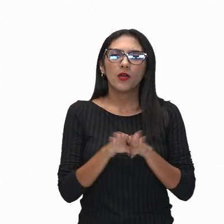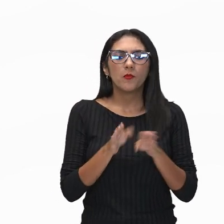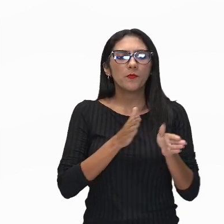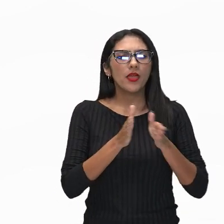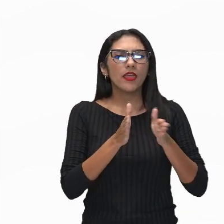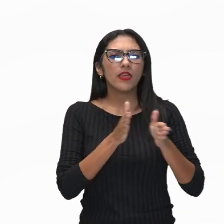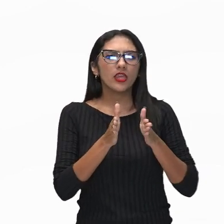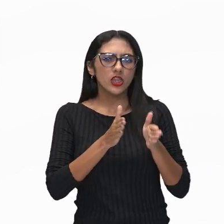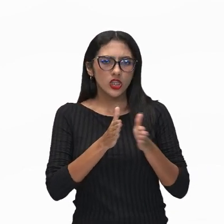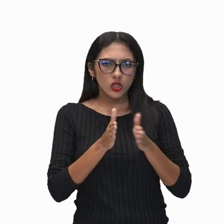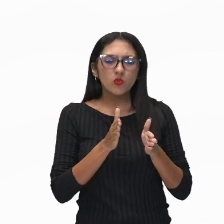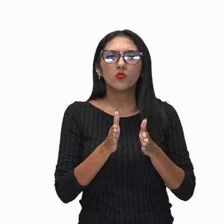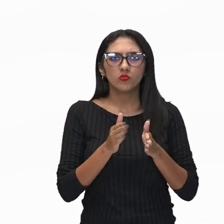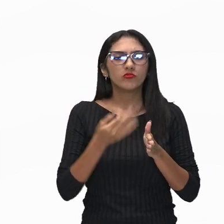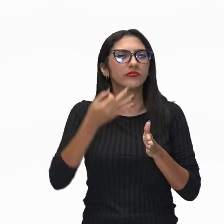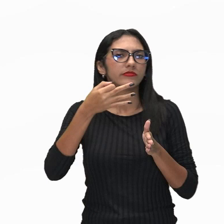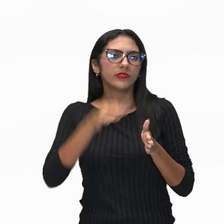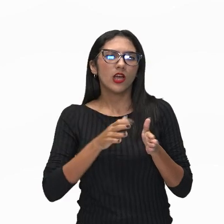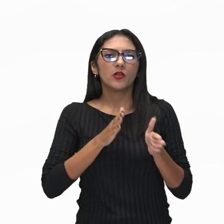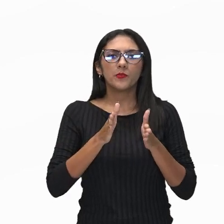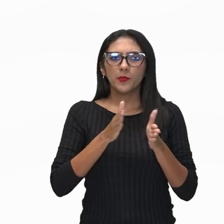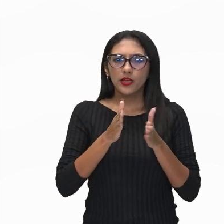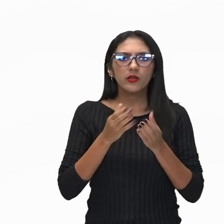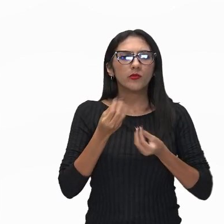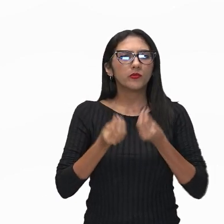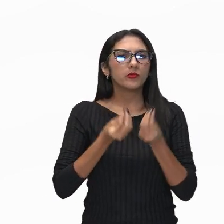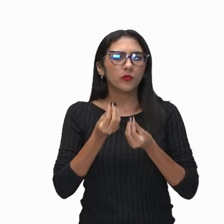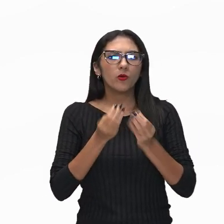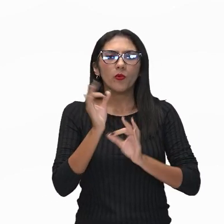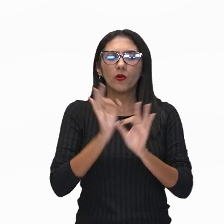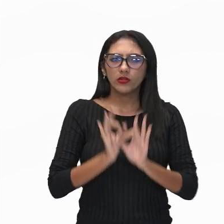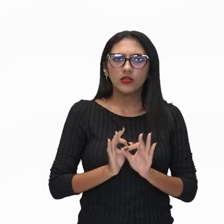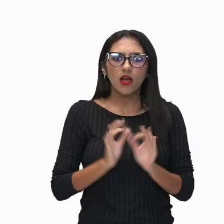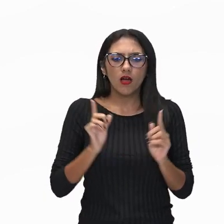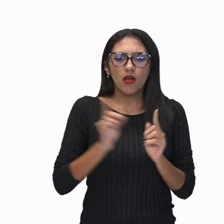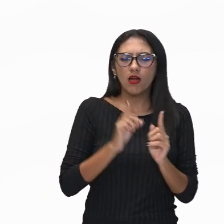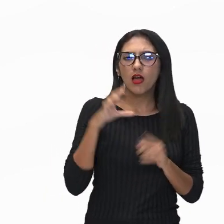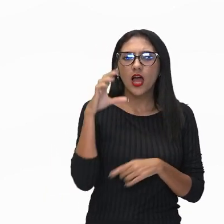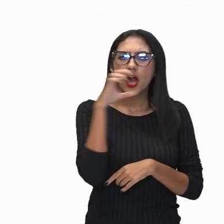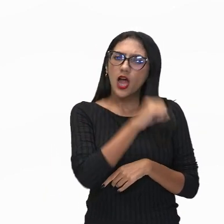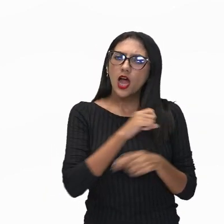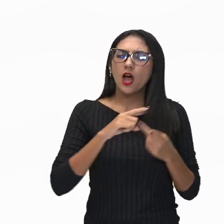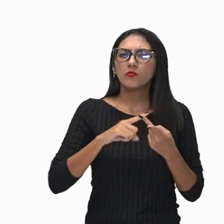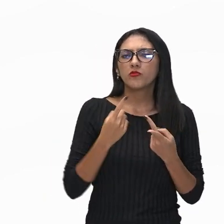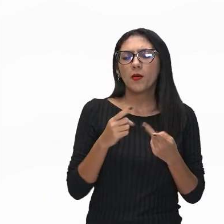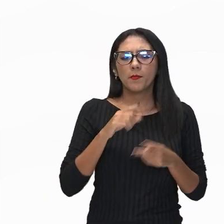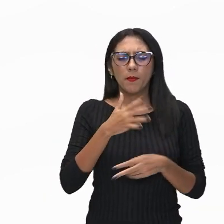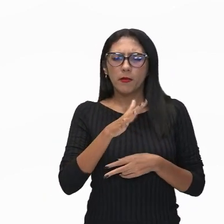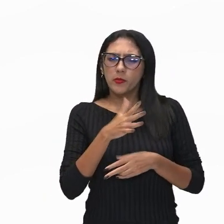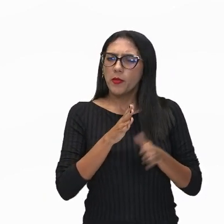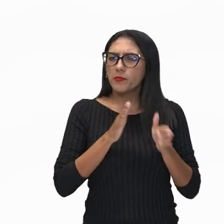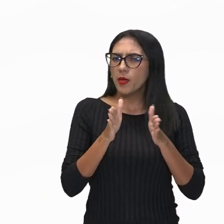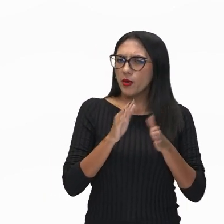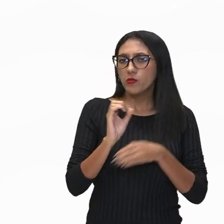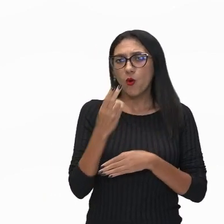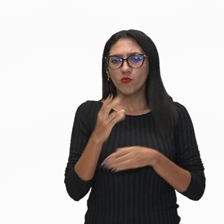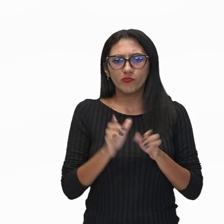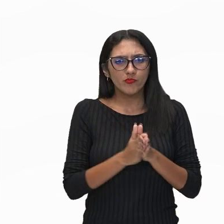prazos, período para realizar meus objetivos sociais a curto, médio ou longo